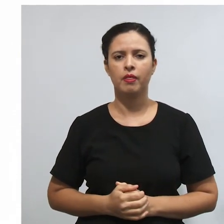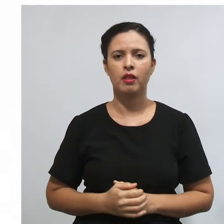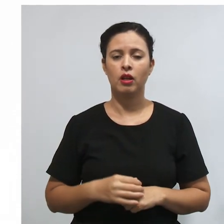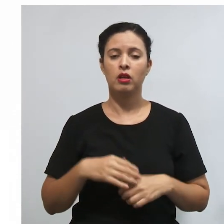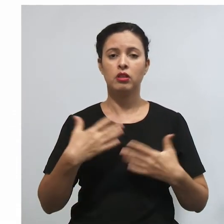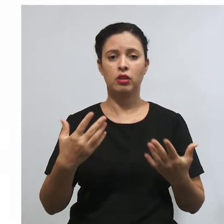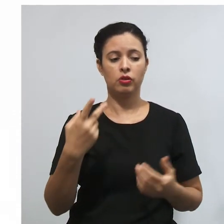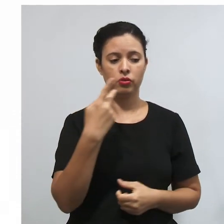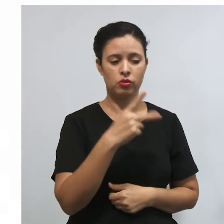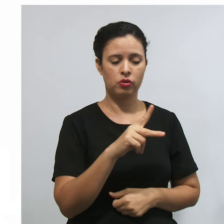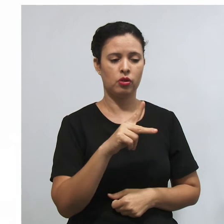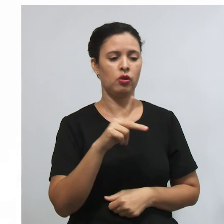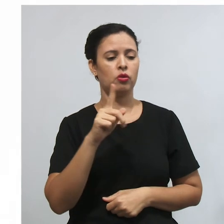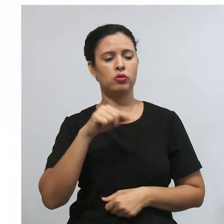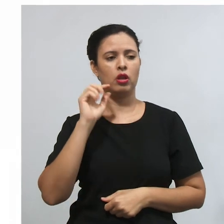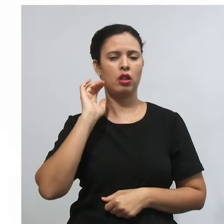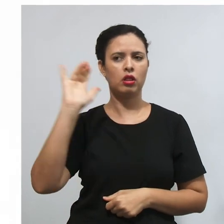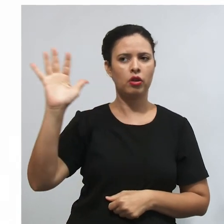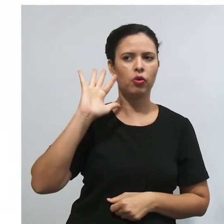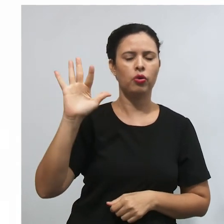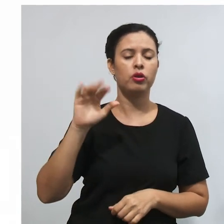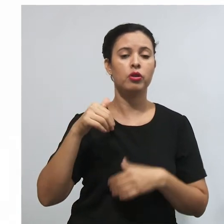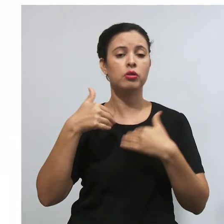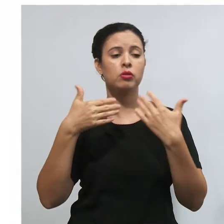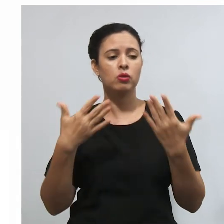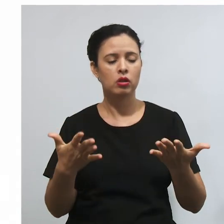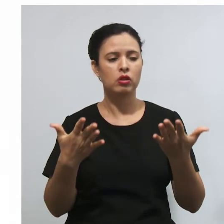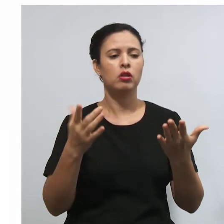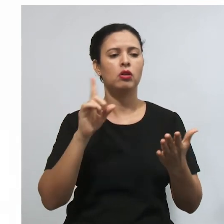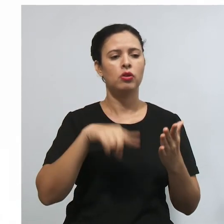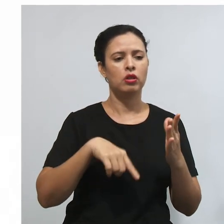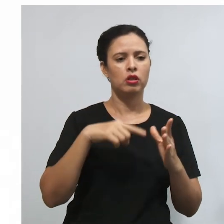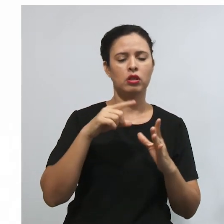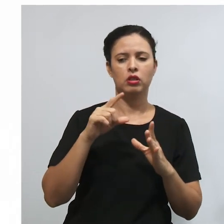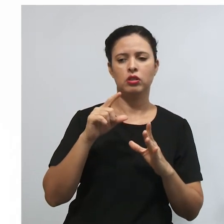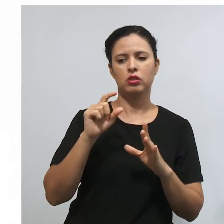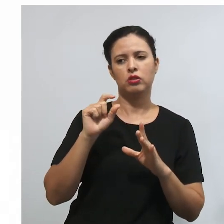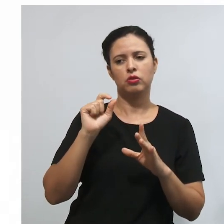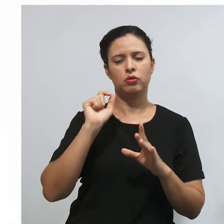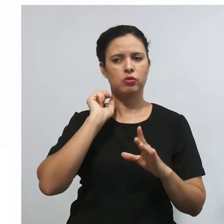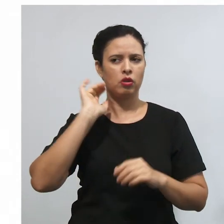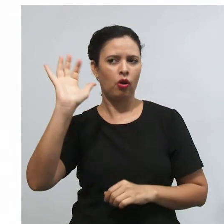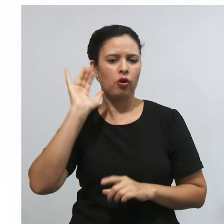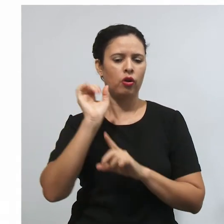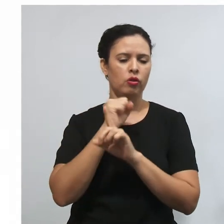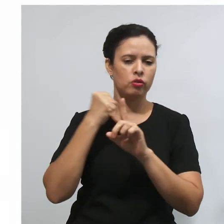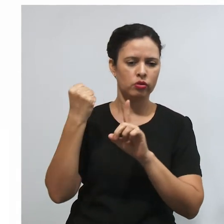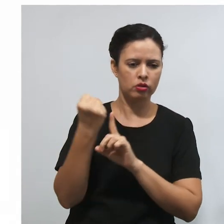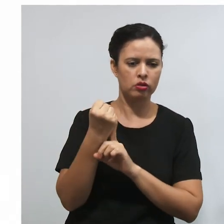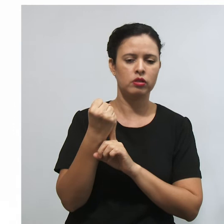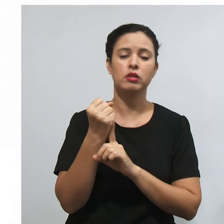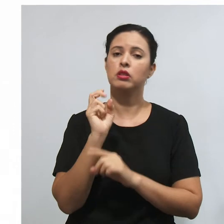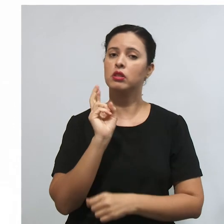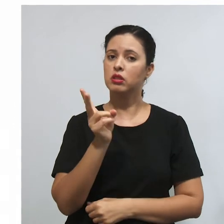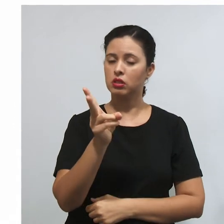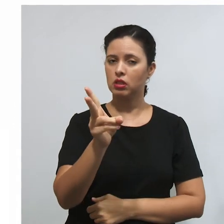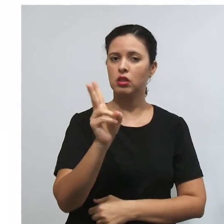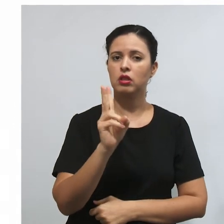suas concepções teóricas, concepções sociológicas, filosóficas, ele vai estar